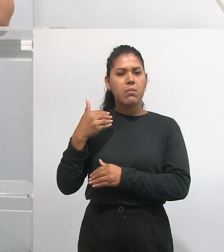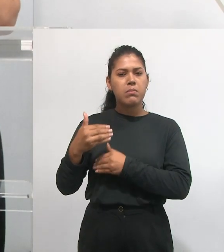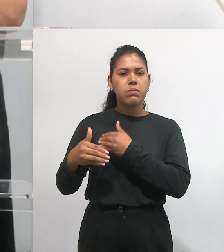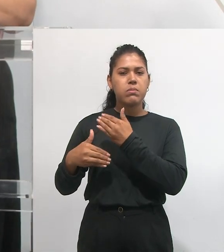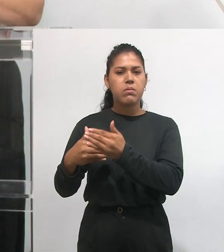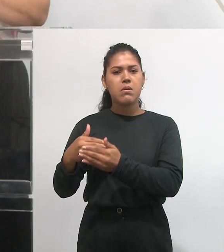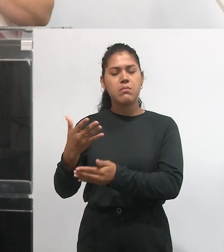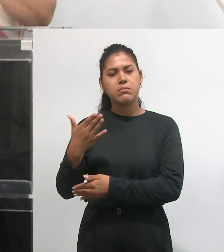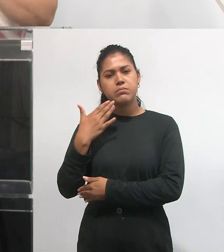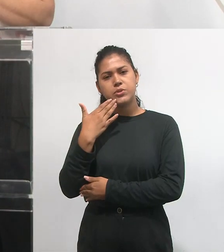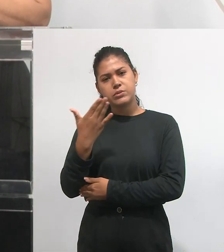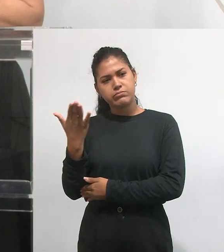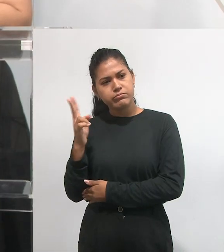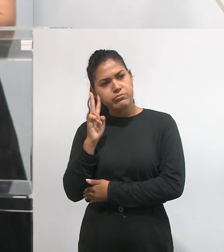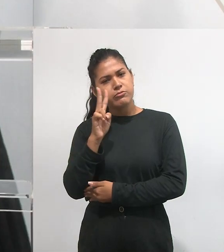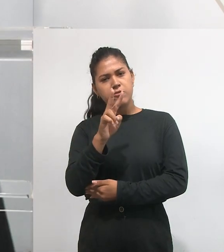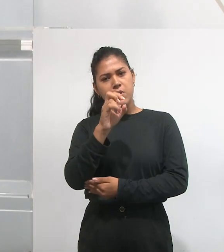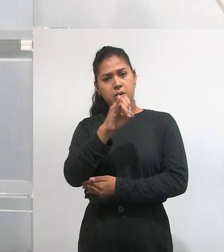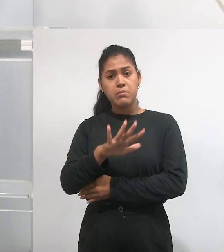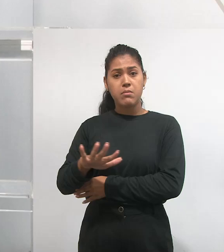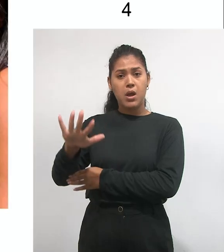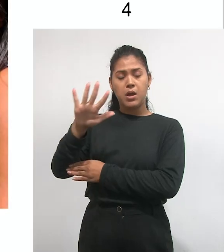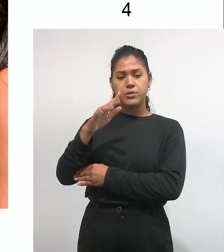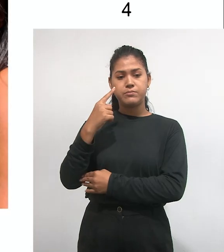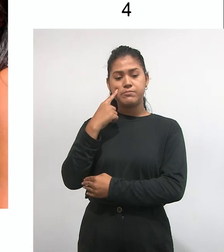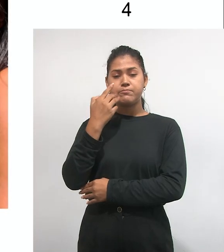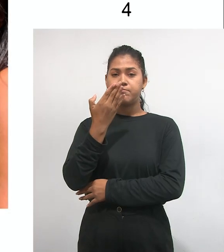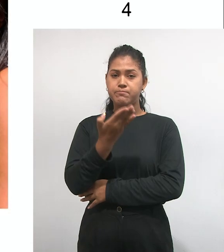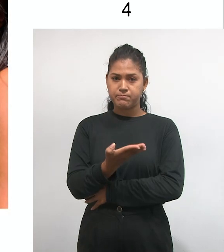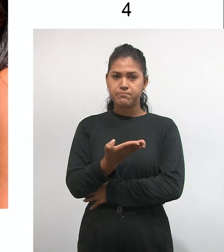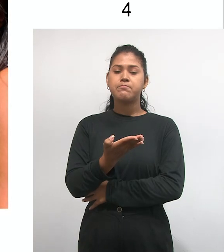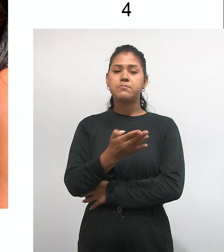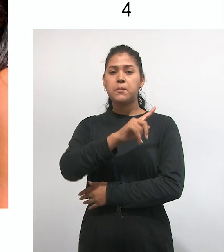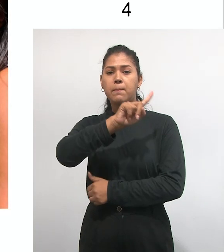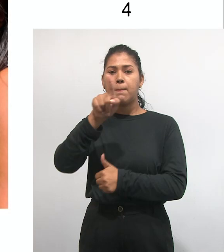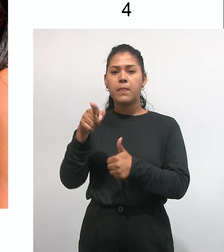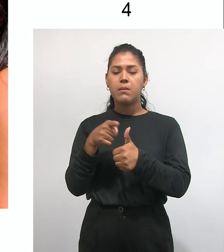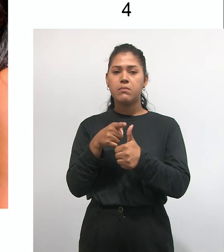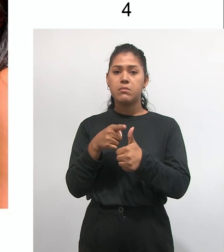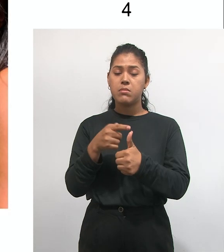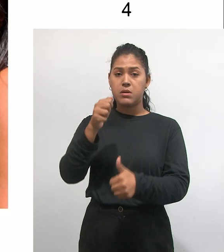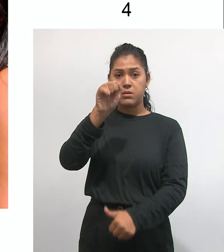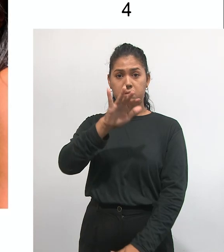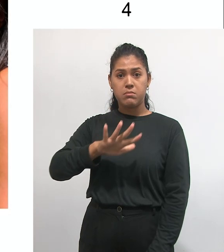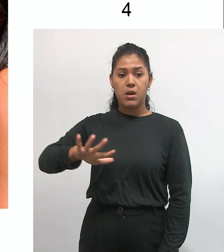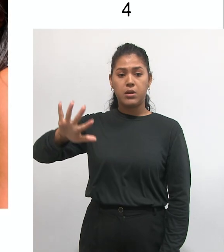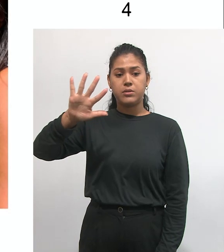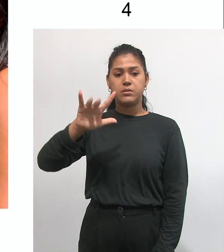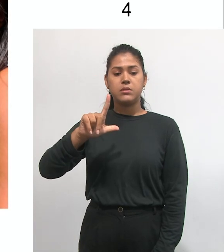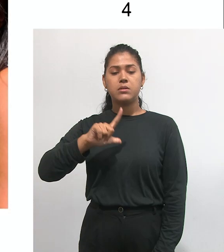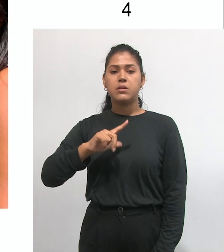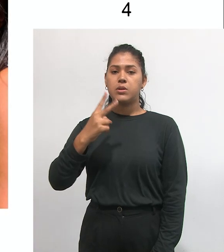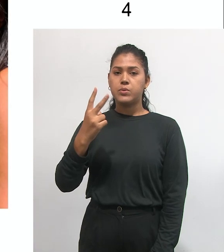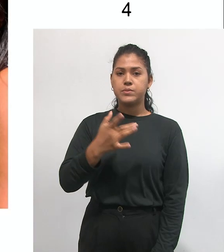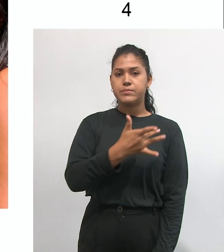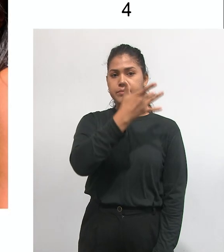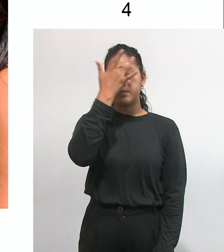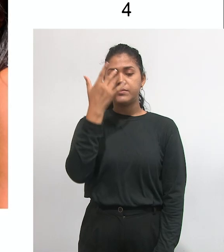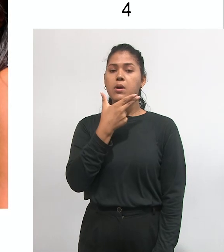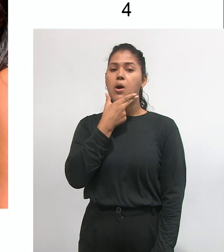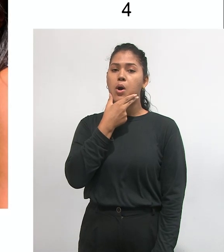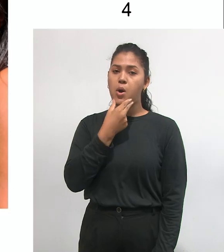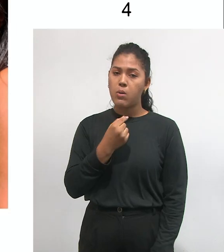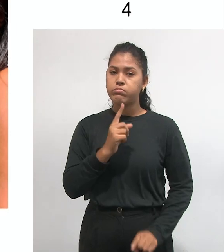quero que você olhe para essas imagens comigo agora. Aqui nós temos a primeira imagem, né, dois senhores